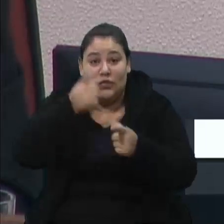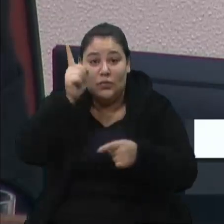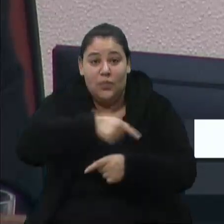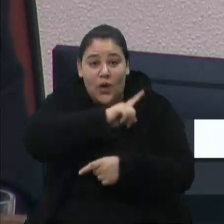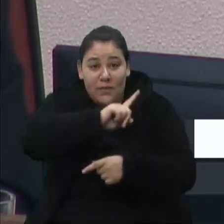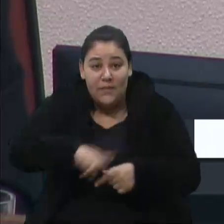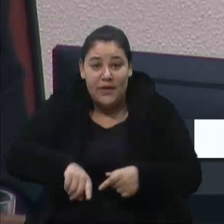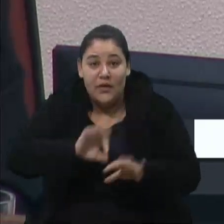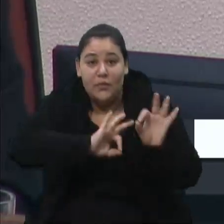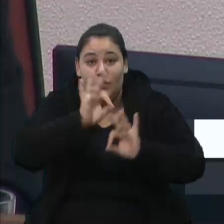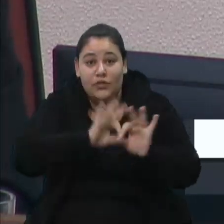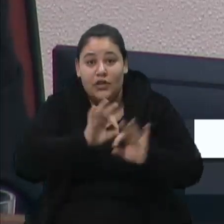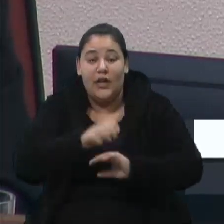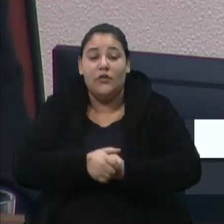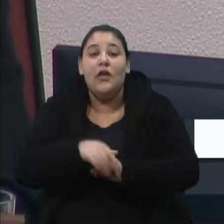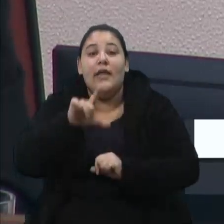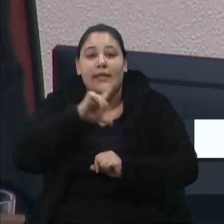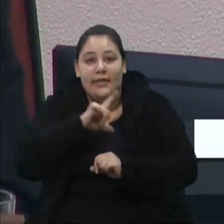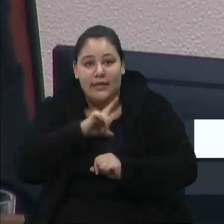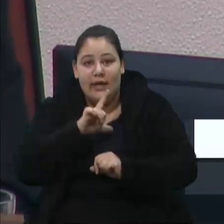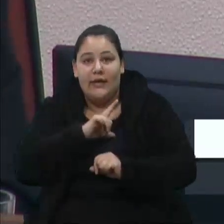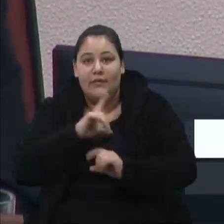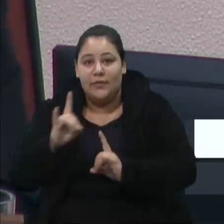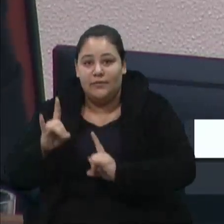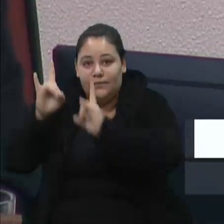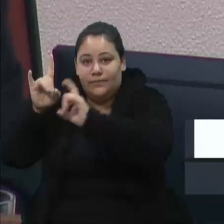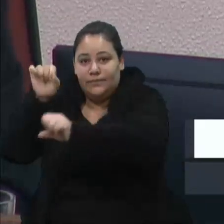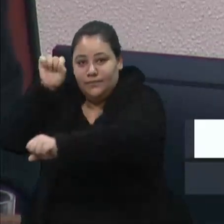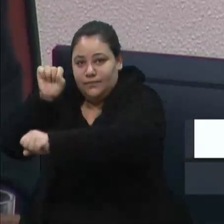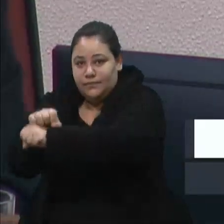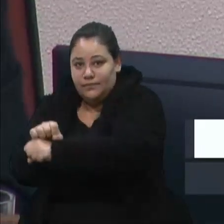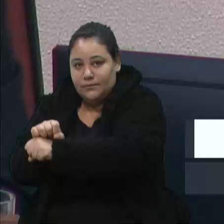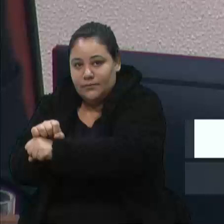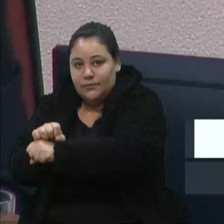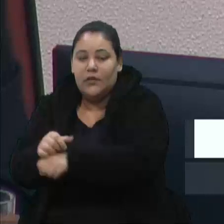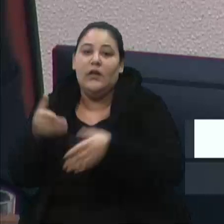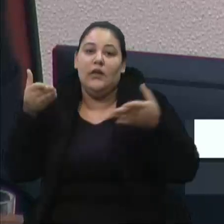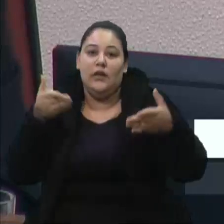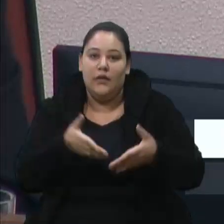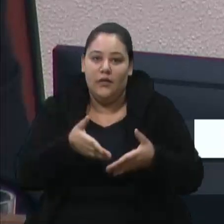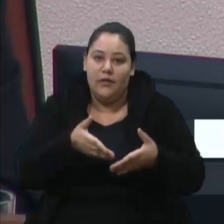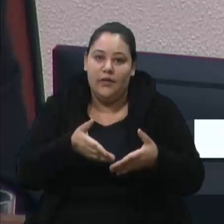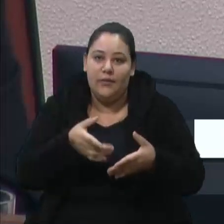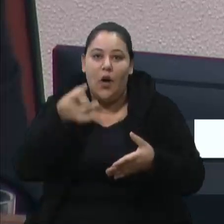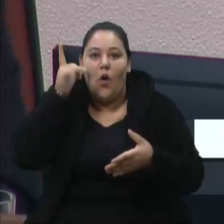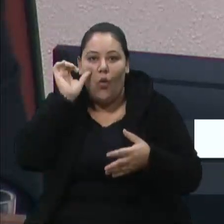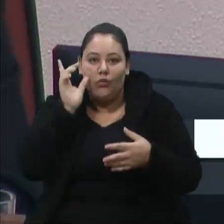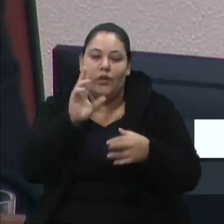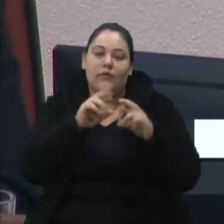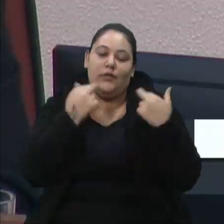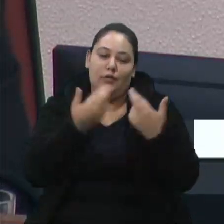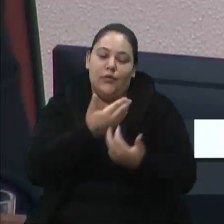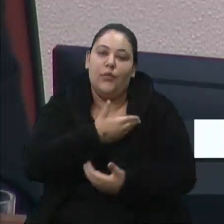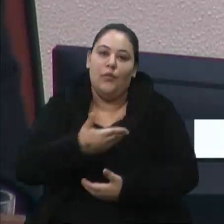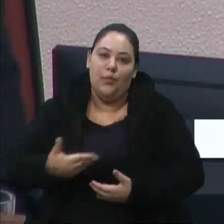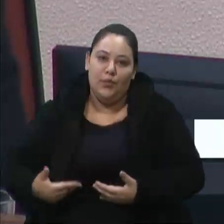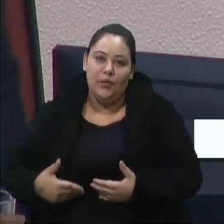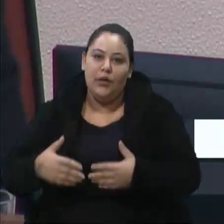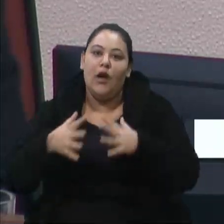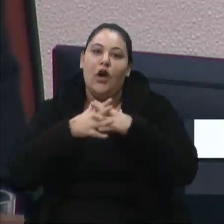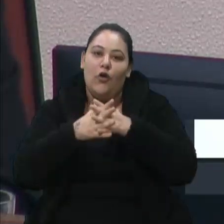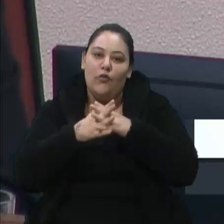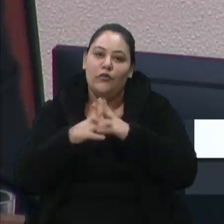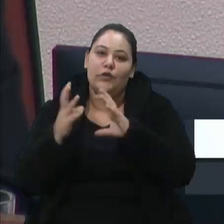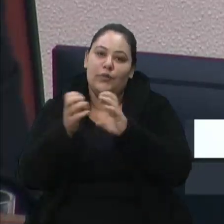houve a iniciativa do tombamento e agora esse episódio lamentável de ontem à noite na audiência pública. Então, a soma